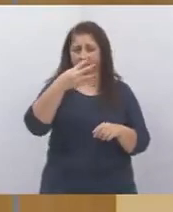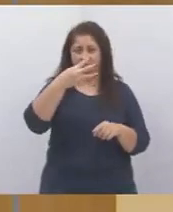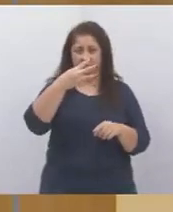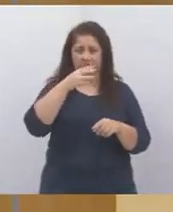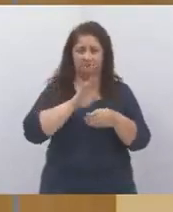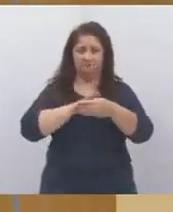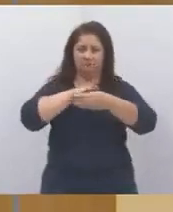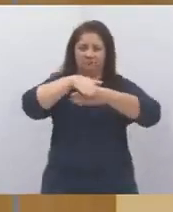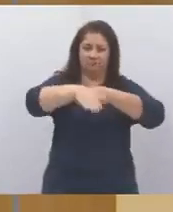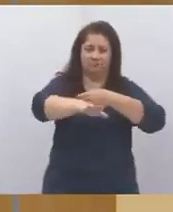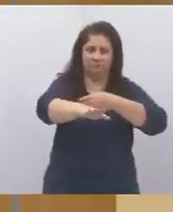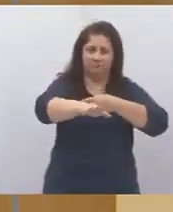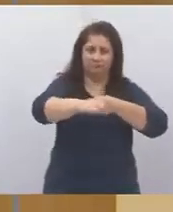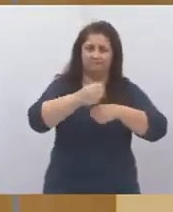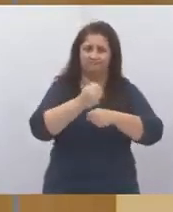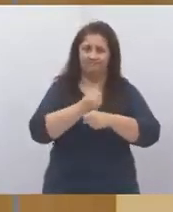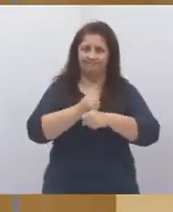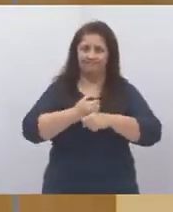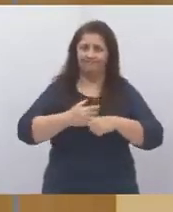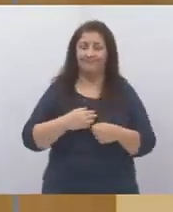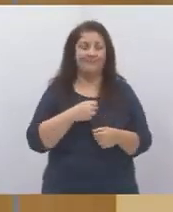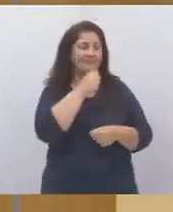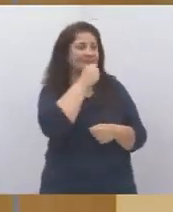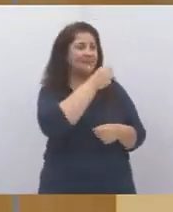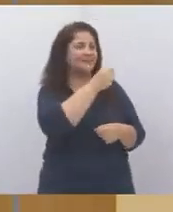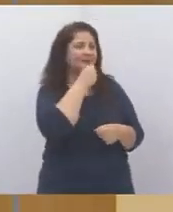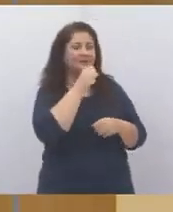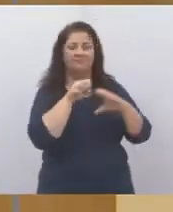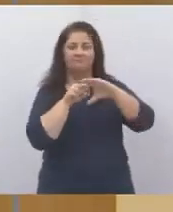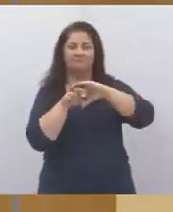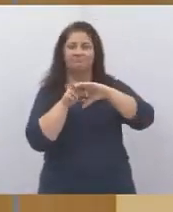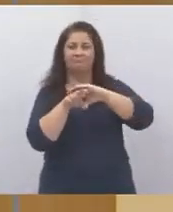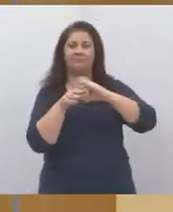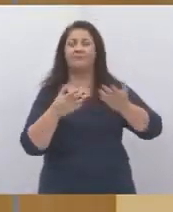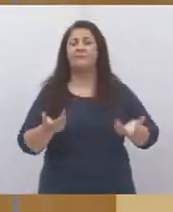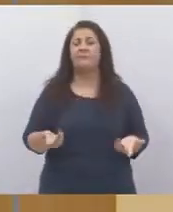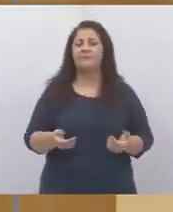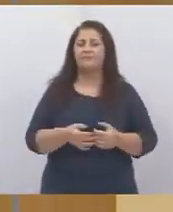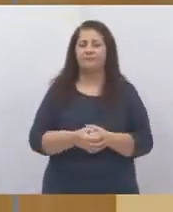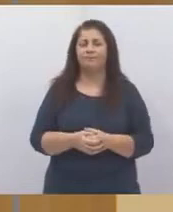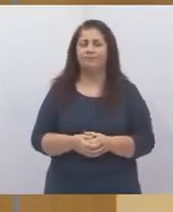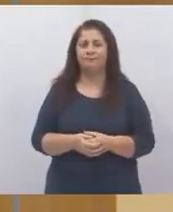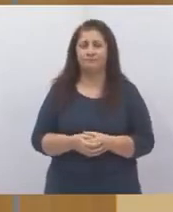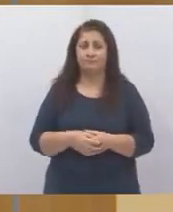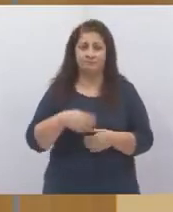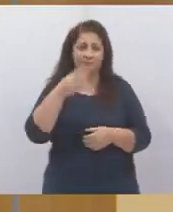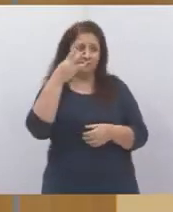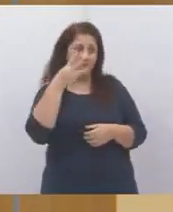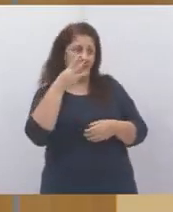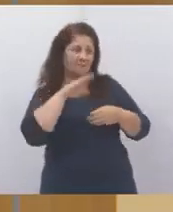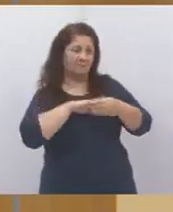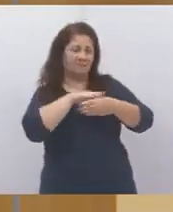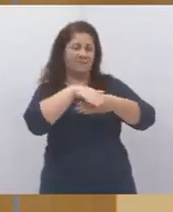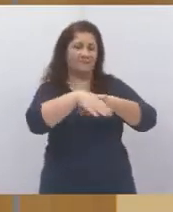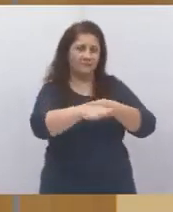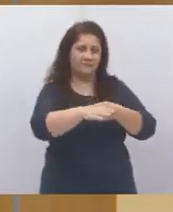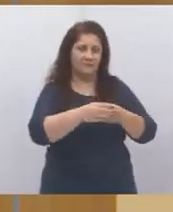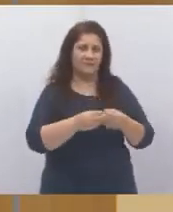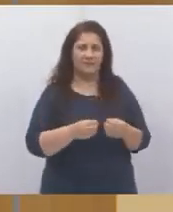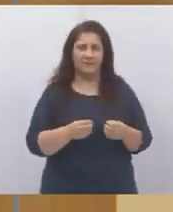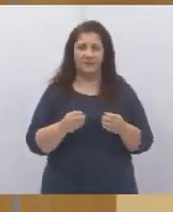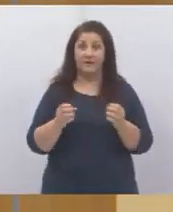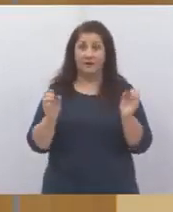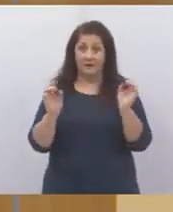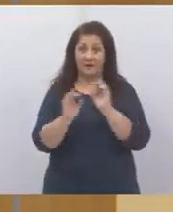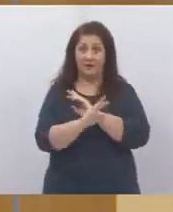terceira ponte tá aqui ó a entrevista da Vanguarda disse que a terceira ponte seria entregue no